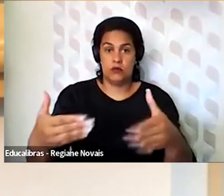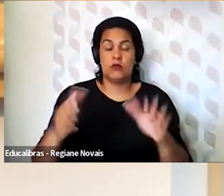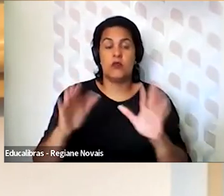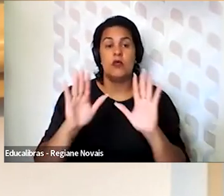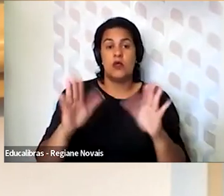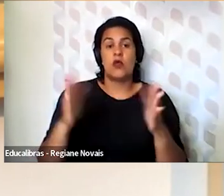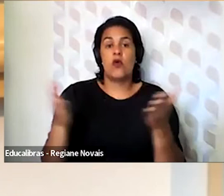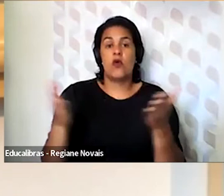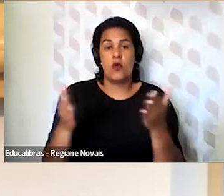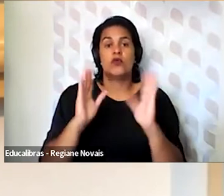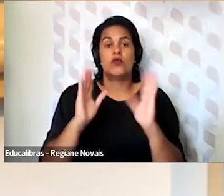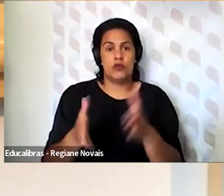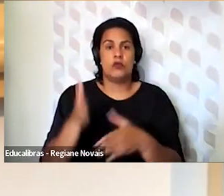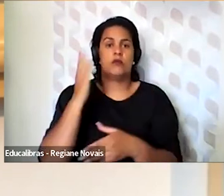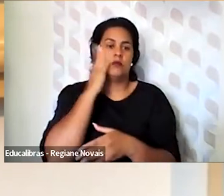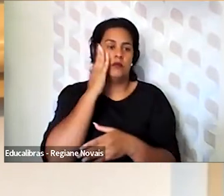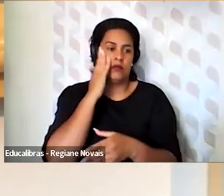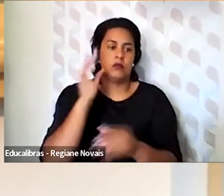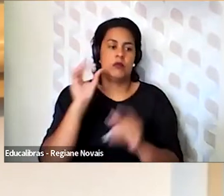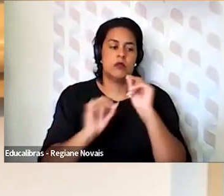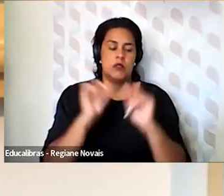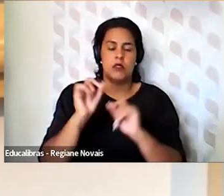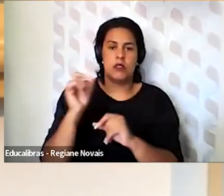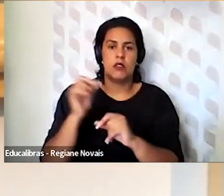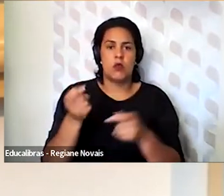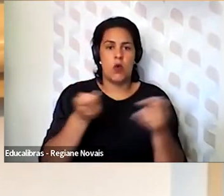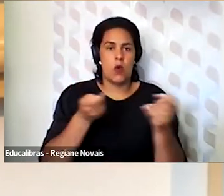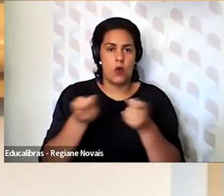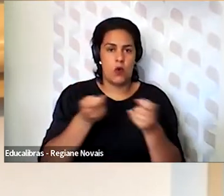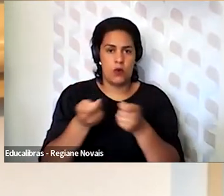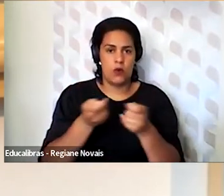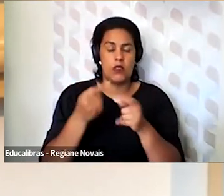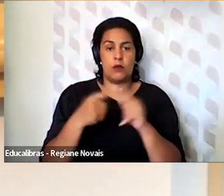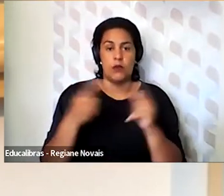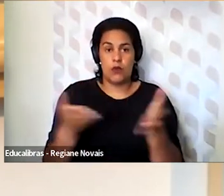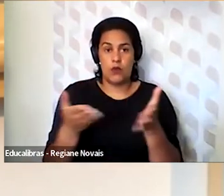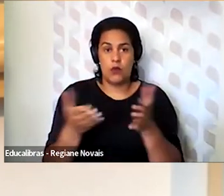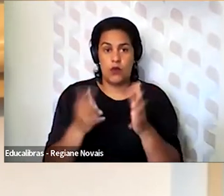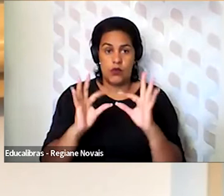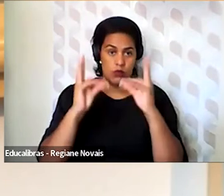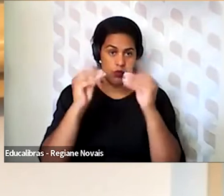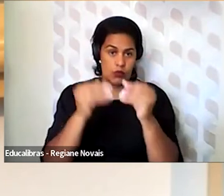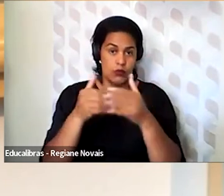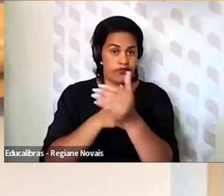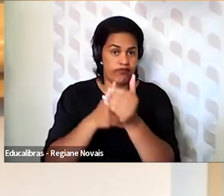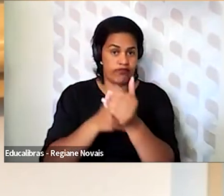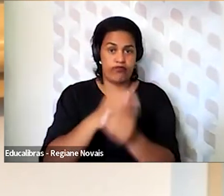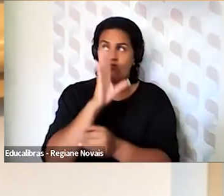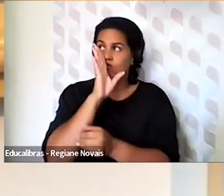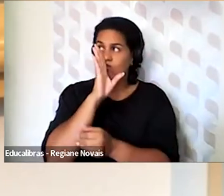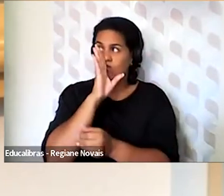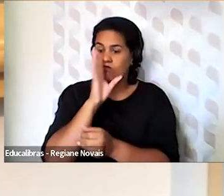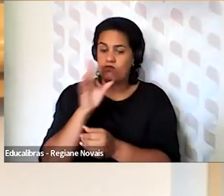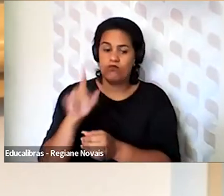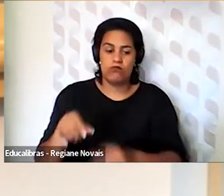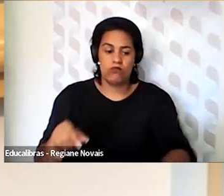uma verba, que além disso tudo é secreto, por causa destes RP9, desta mudança que